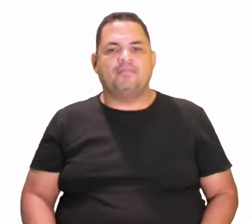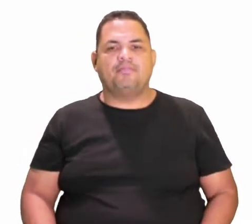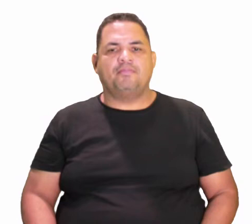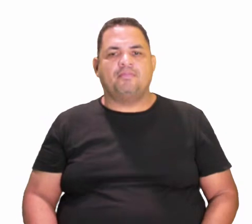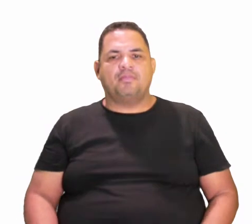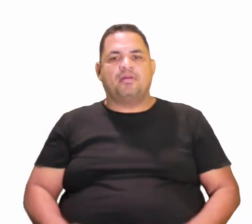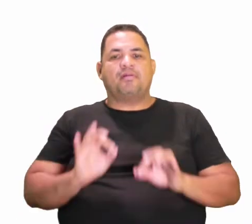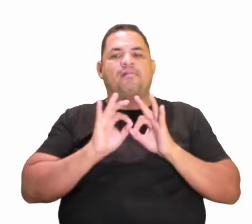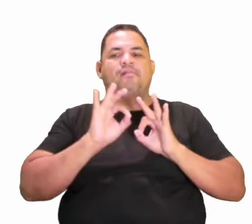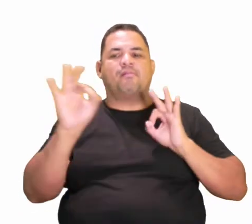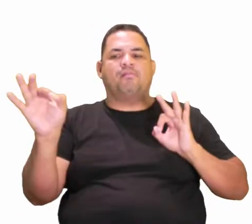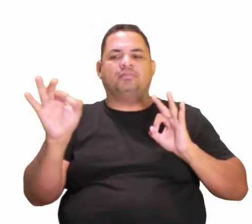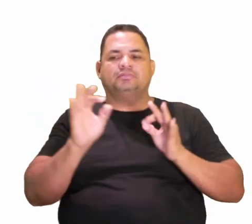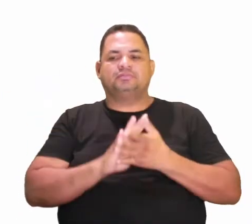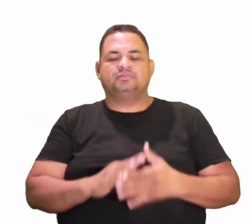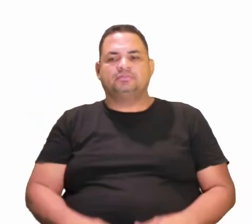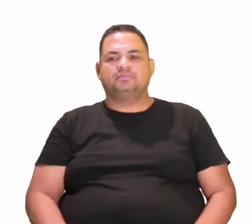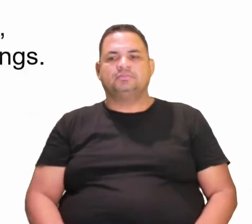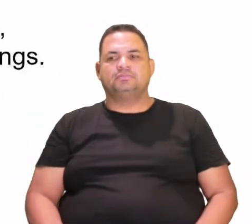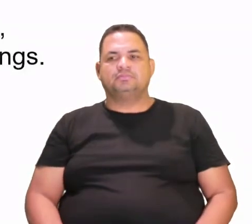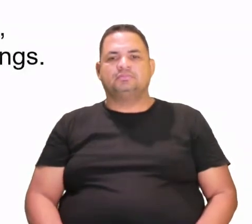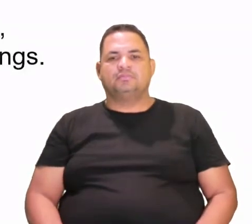E está distante.